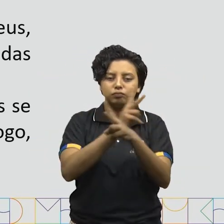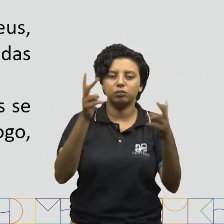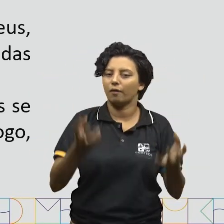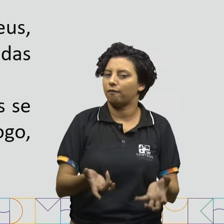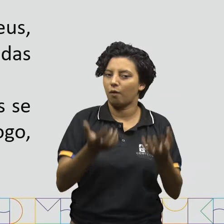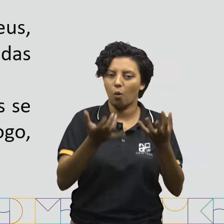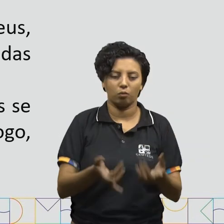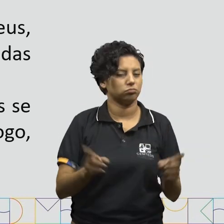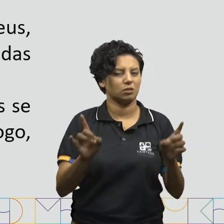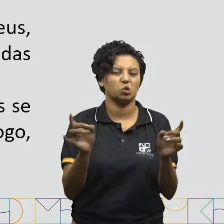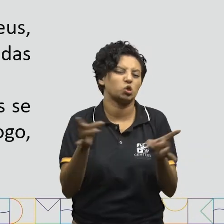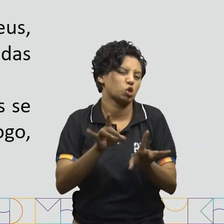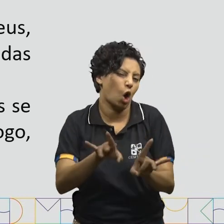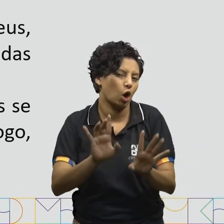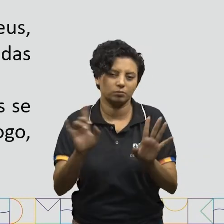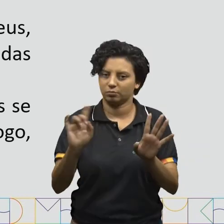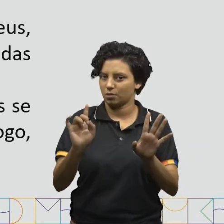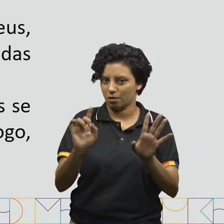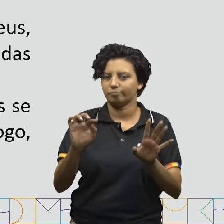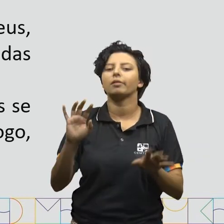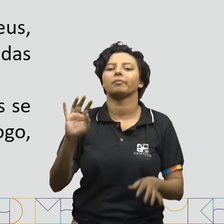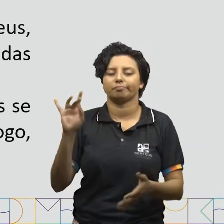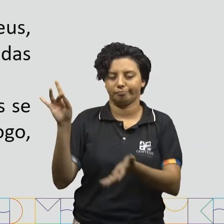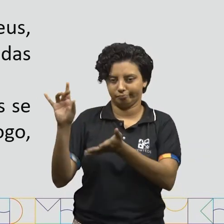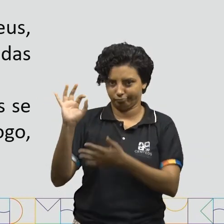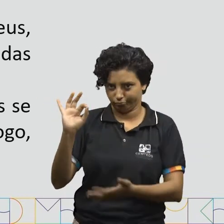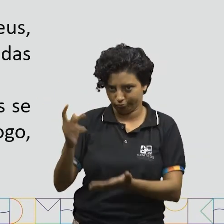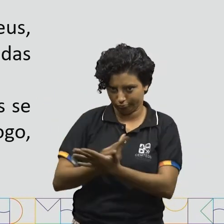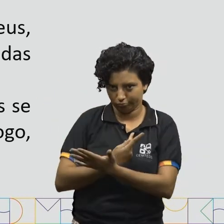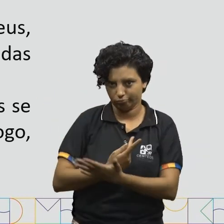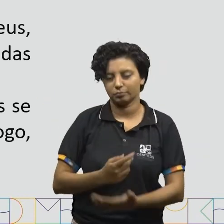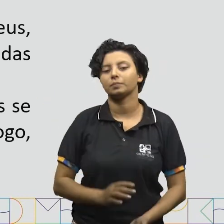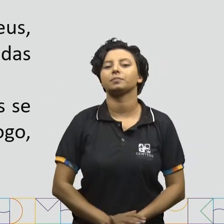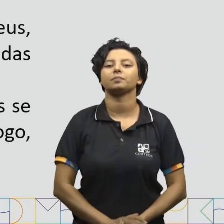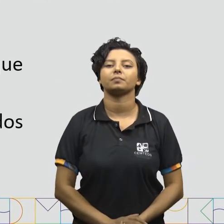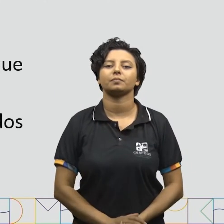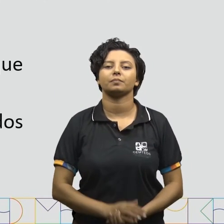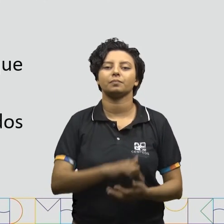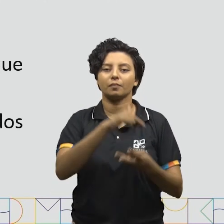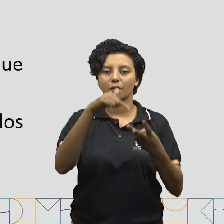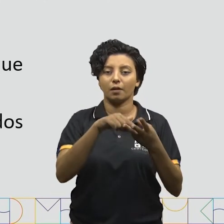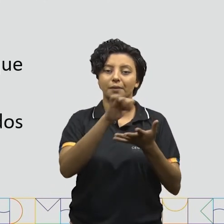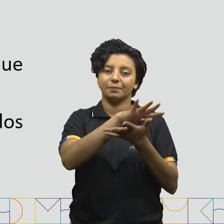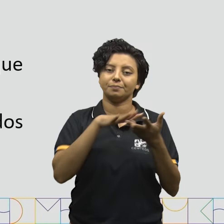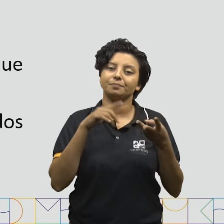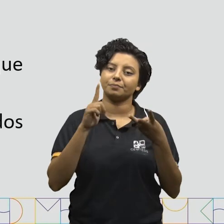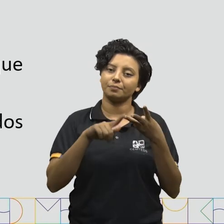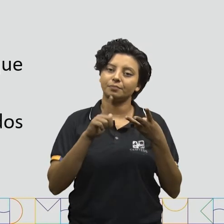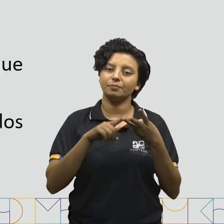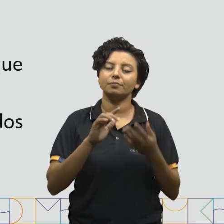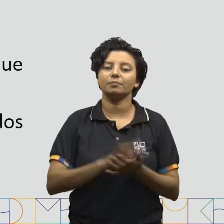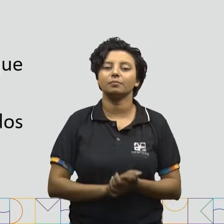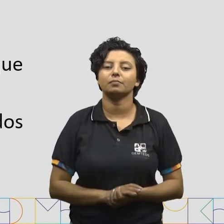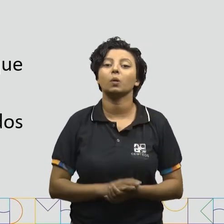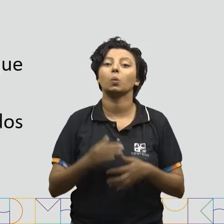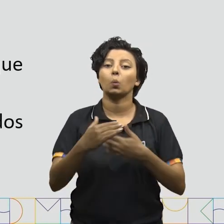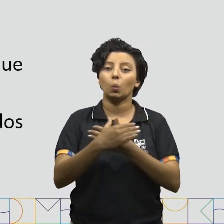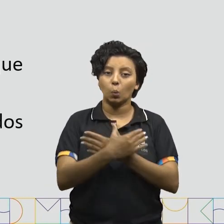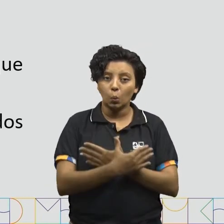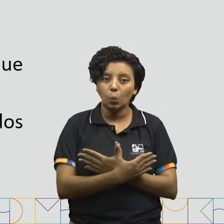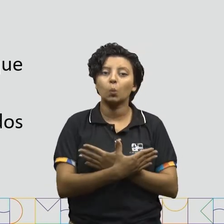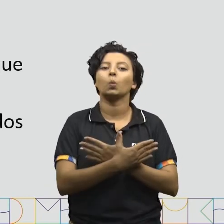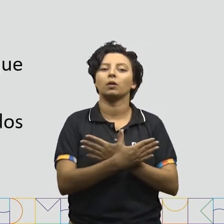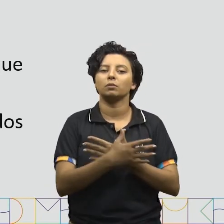e fogo apenas, como diz a afirmação. Então ela é falsa. Vamos à atividade 3. Os